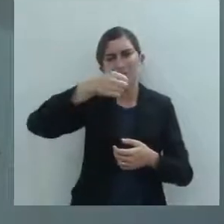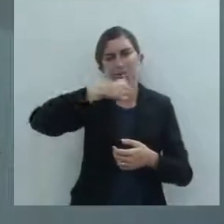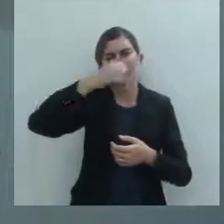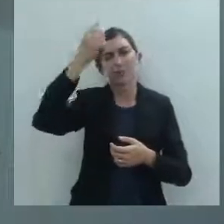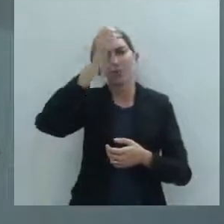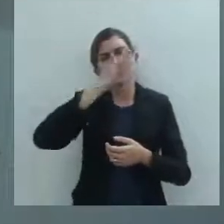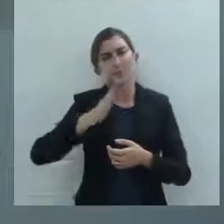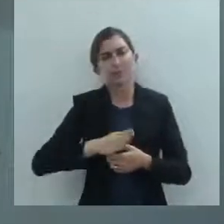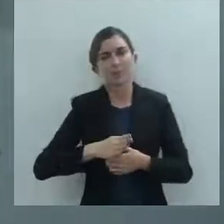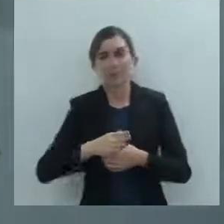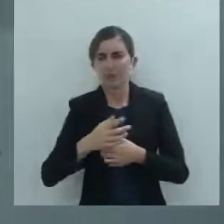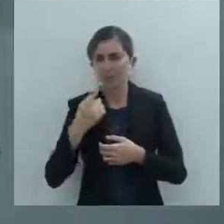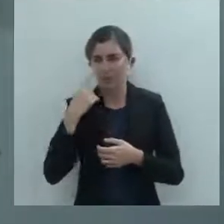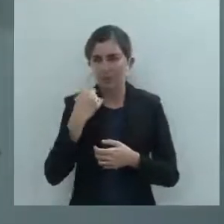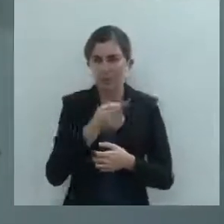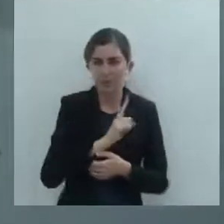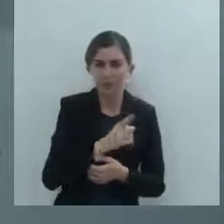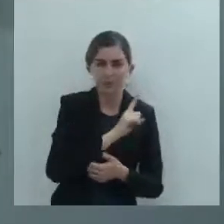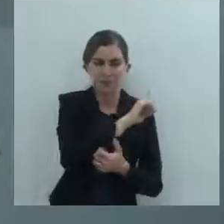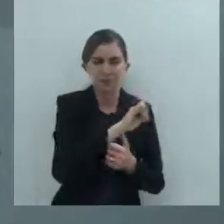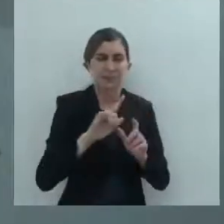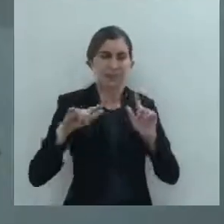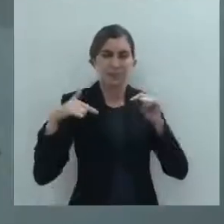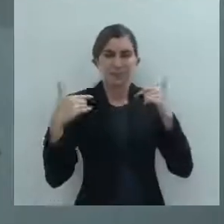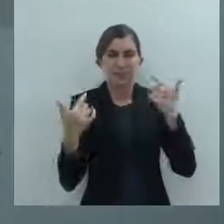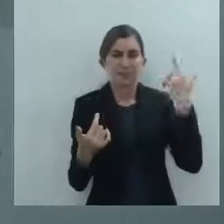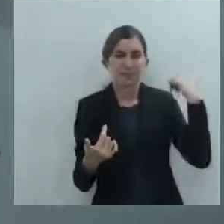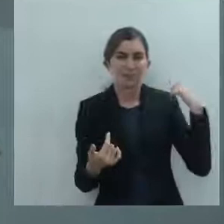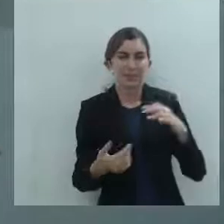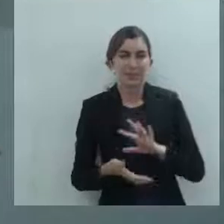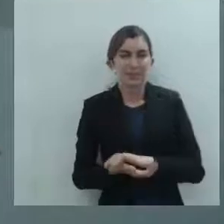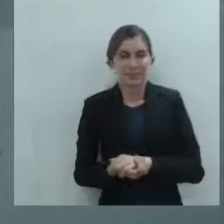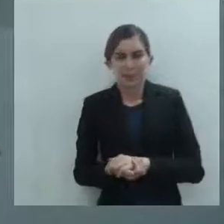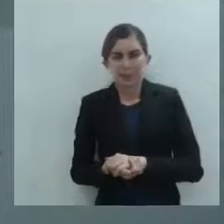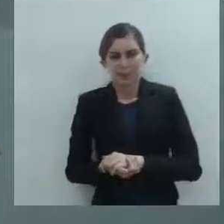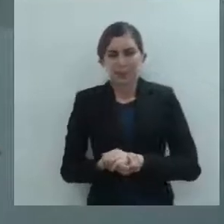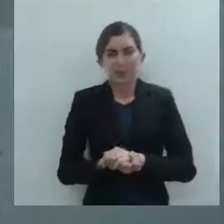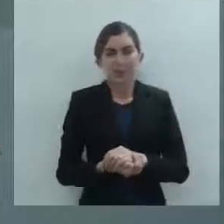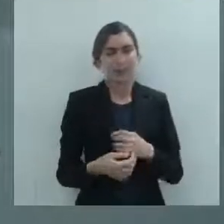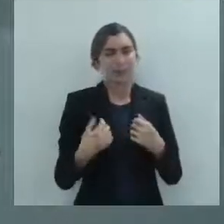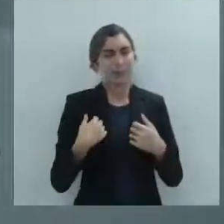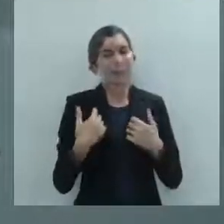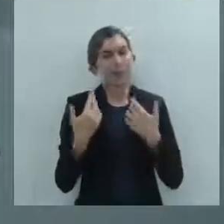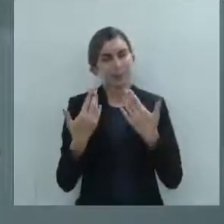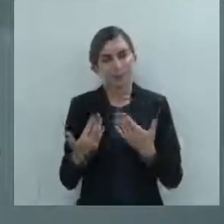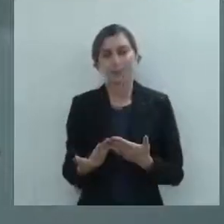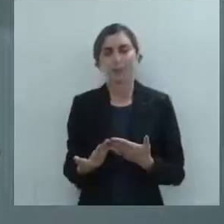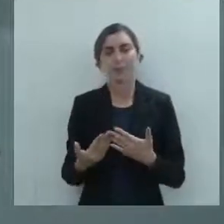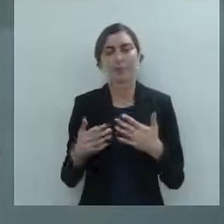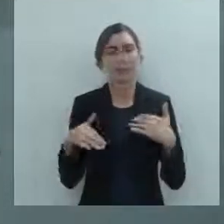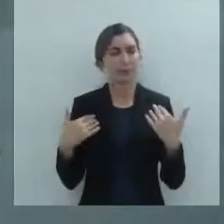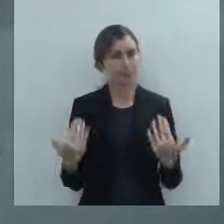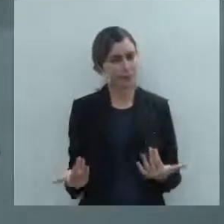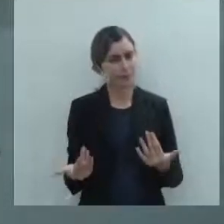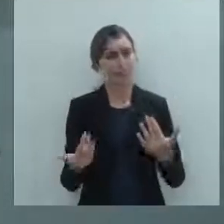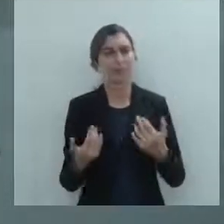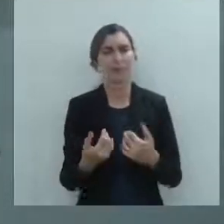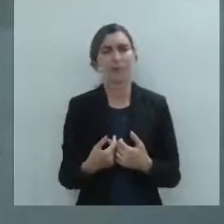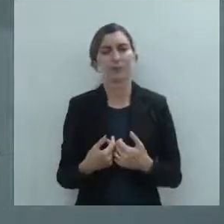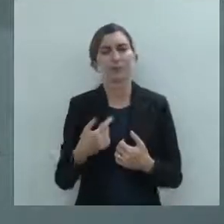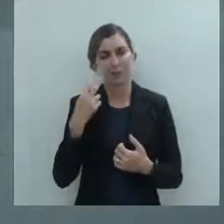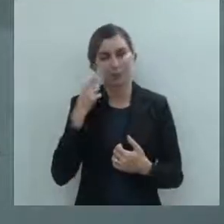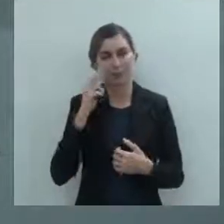vocês não podem ver normal Roberto aqui com um sorriso de orelha a orelha é grande garoto então gente